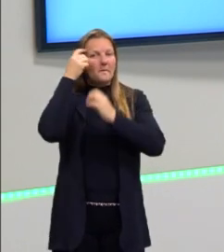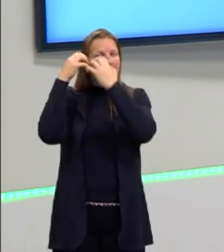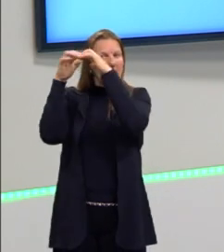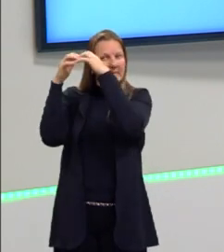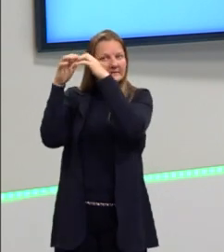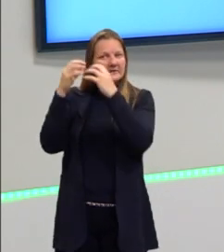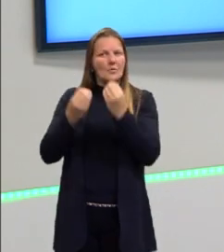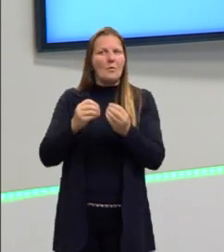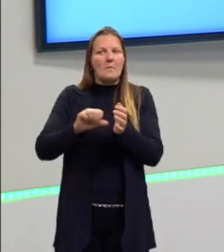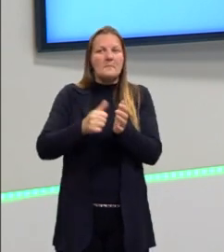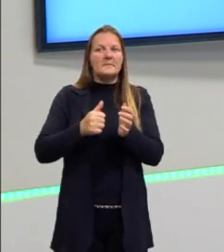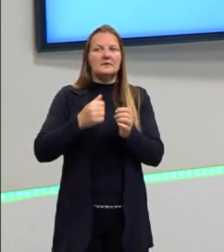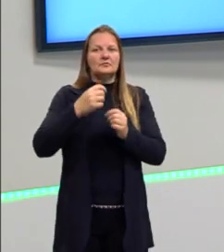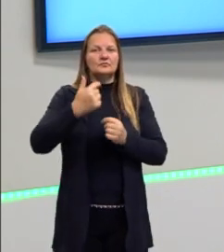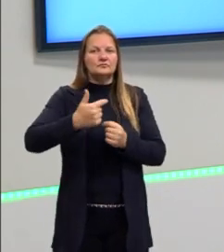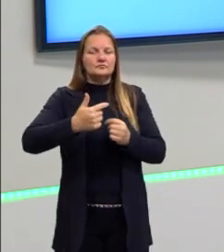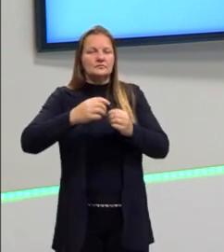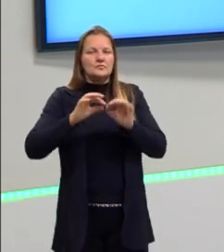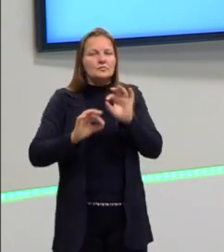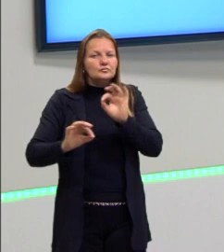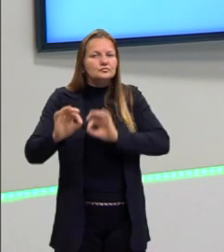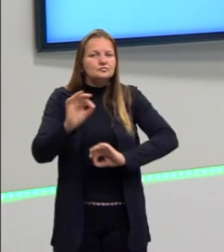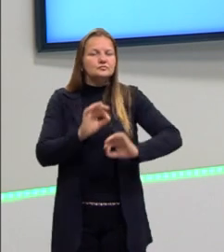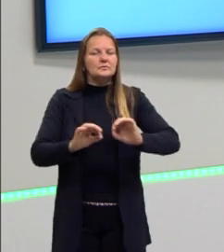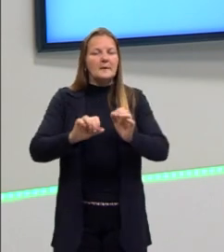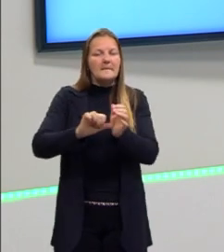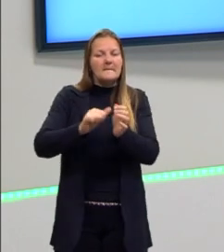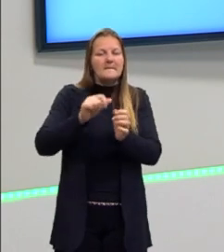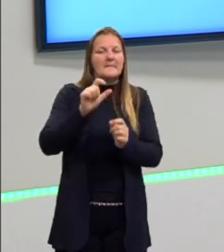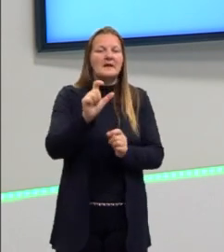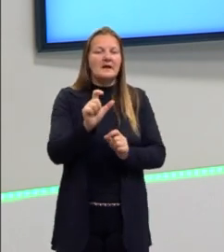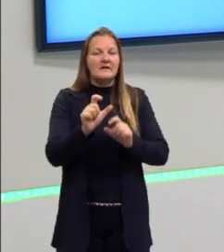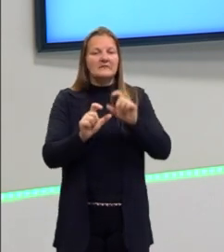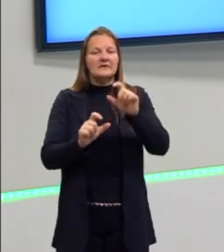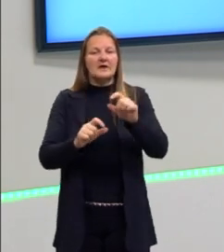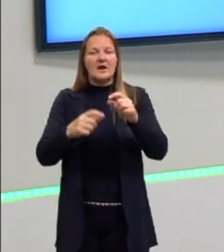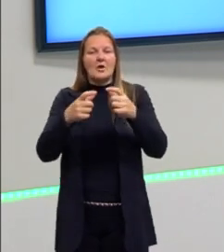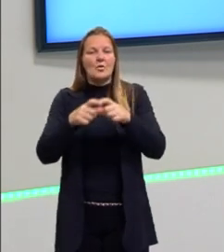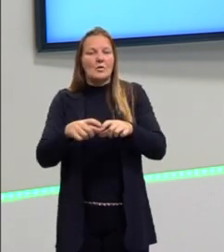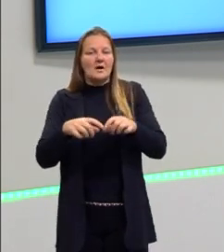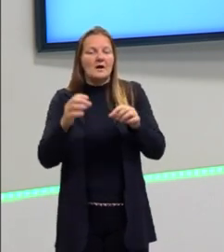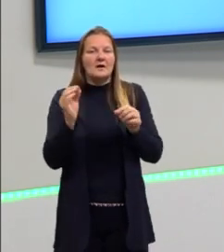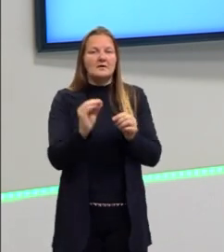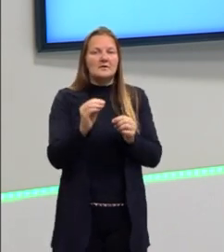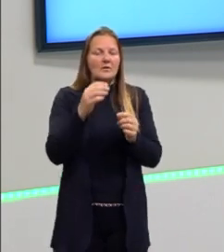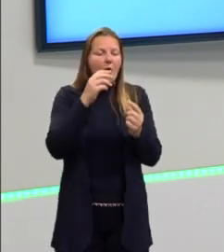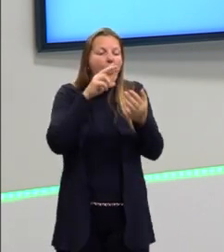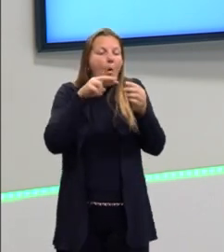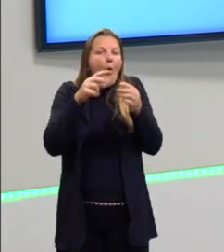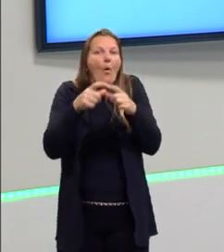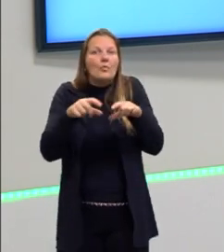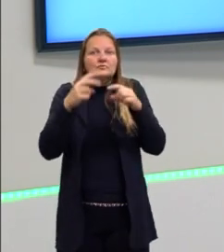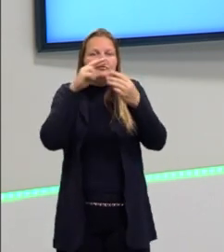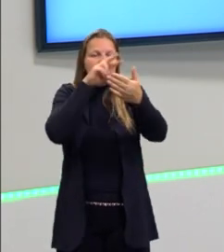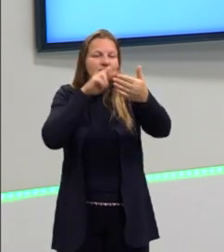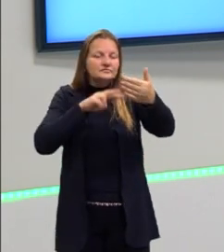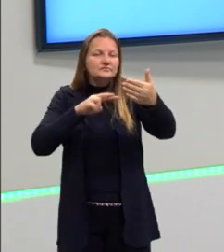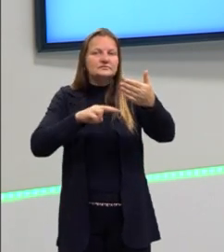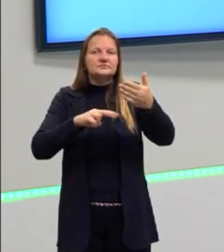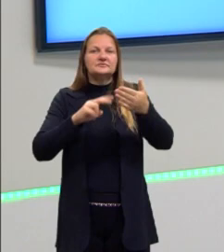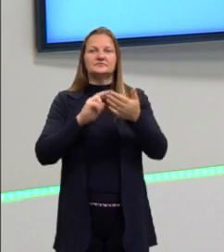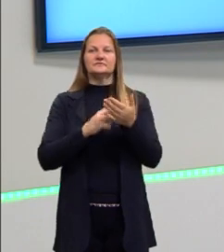qual vai ser o primeiro passo a primeira palavra o primeiro lugar onde a gente vai botar o olho para ler para interpretar